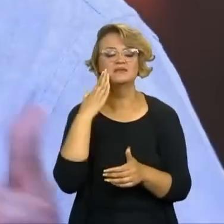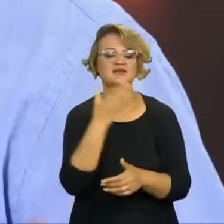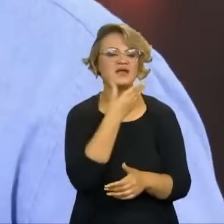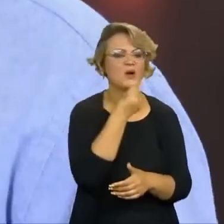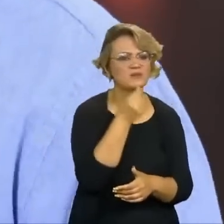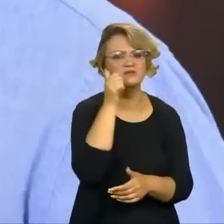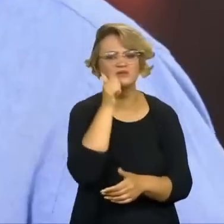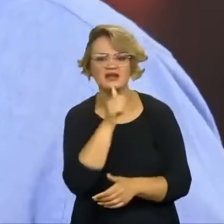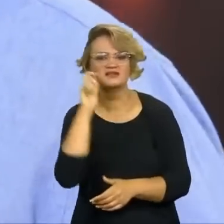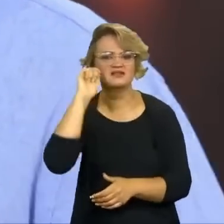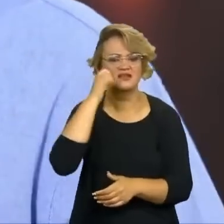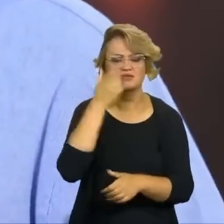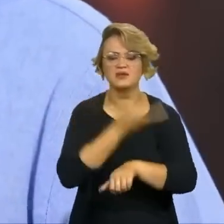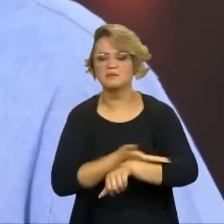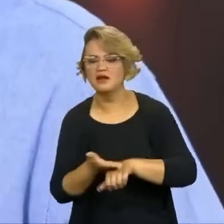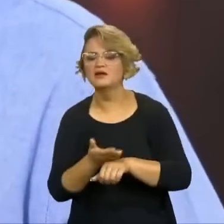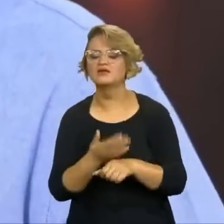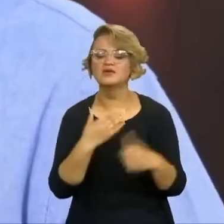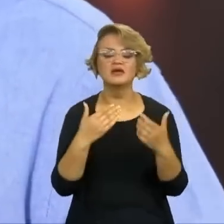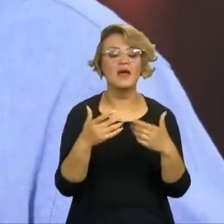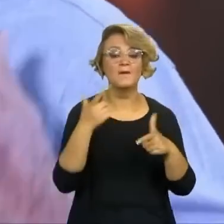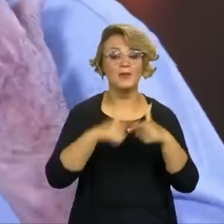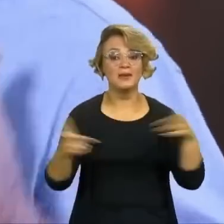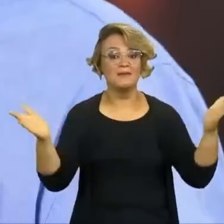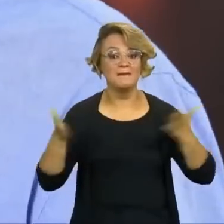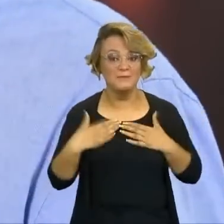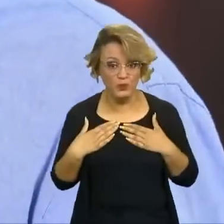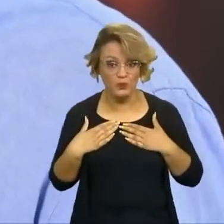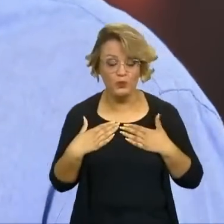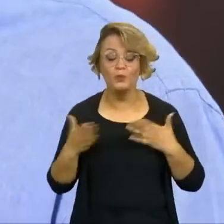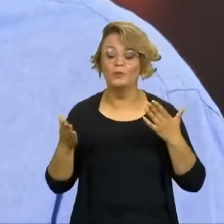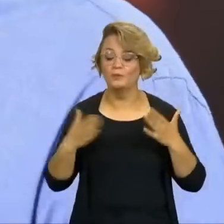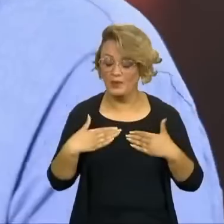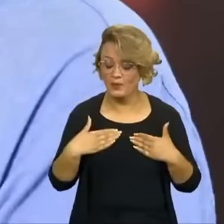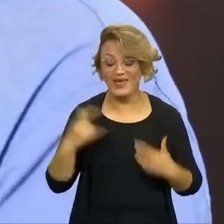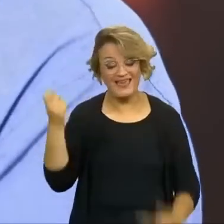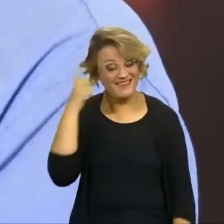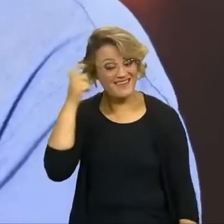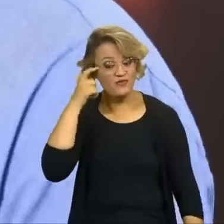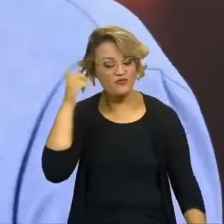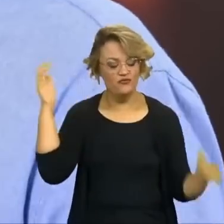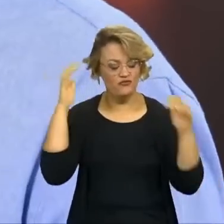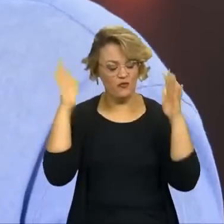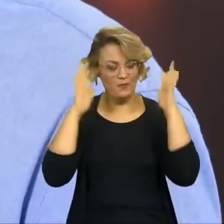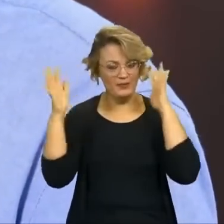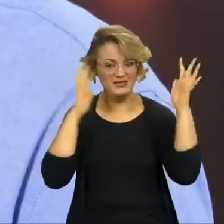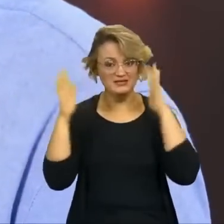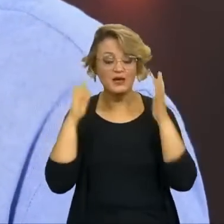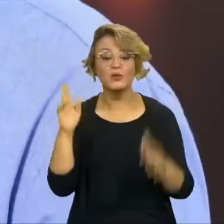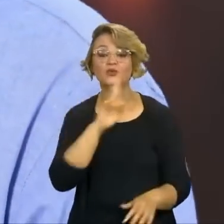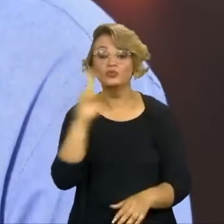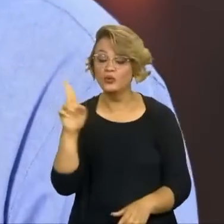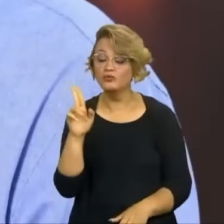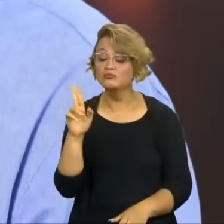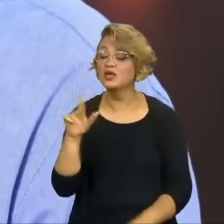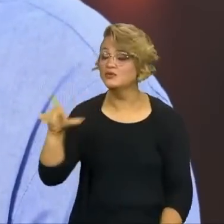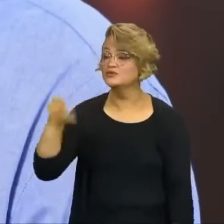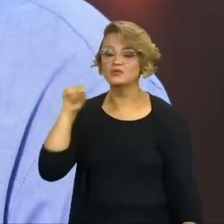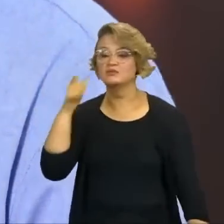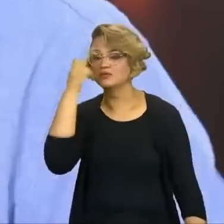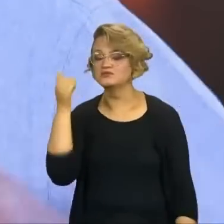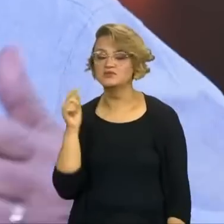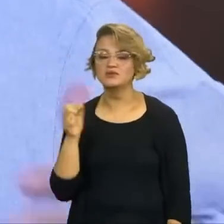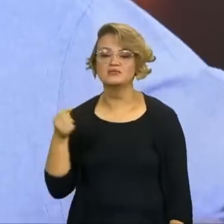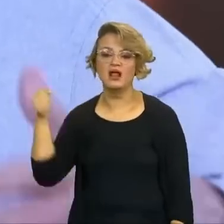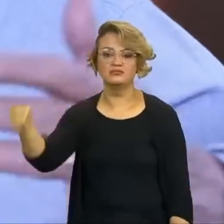negro, se é branco. Tudo isso é um problema meu, que está dentro da minha cabeça. E quando eu tiver um nome, eu indico. É simples assim,